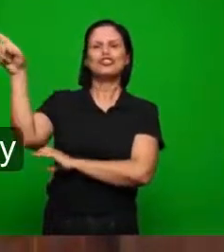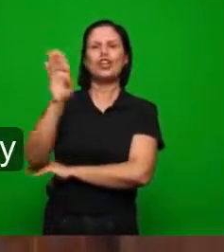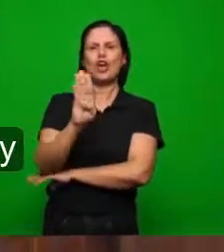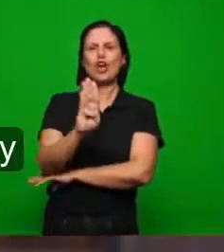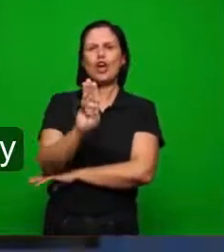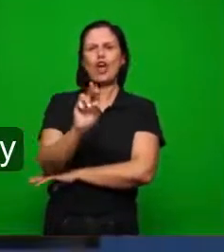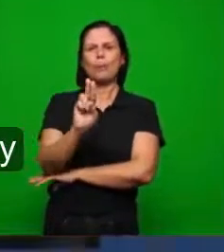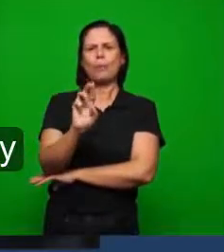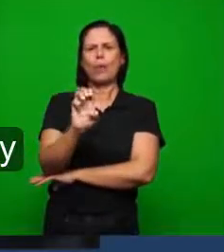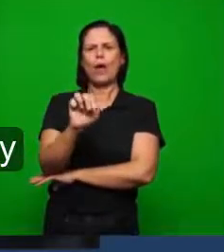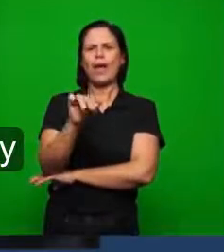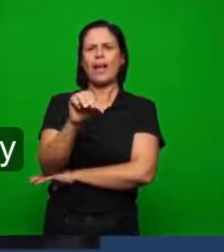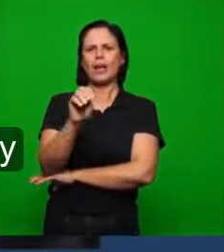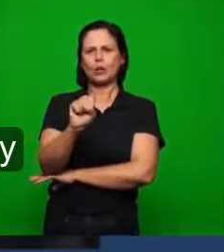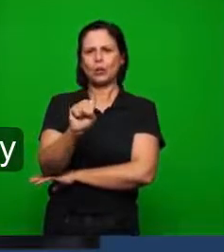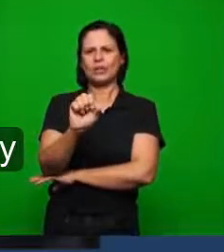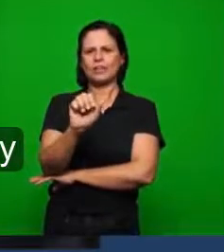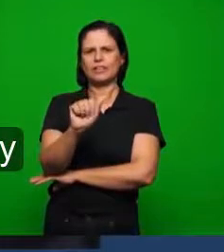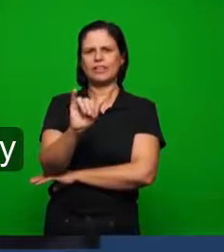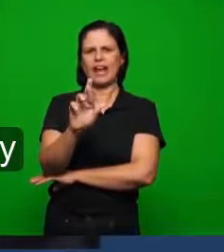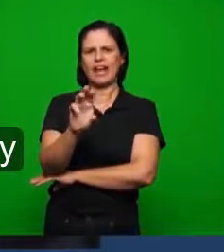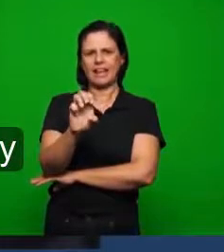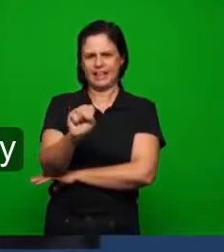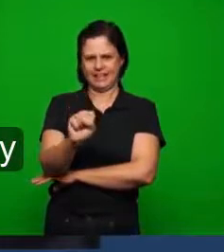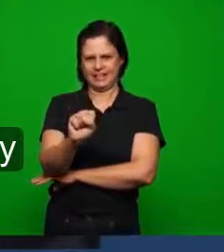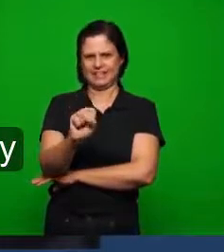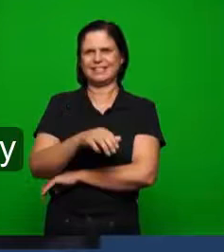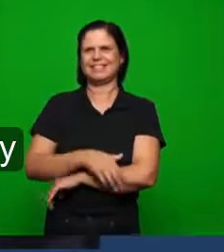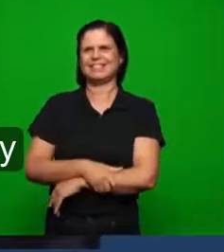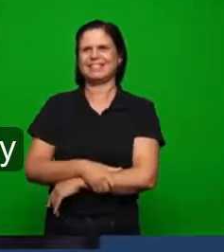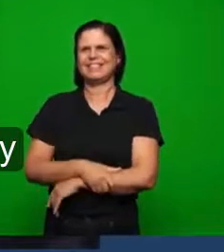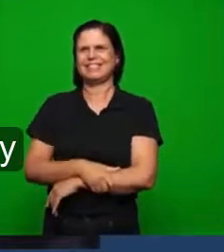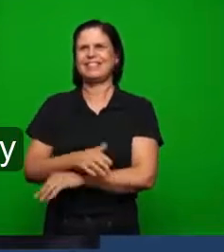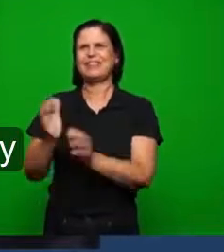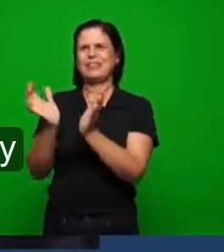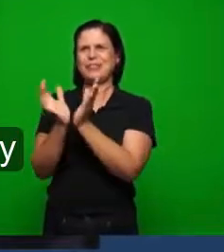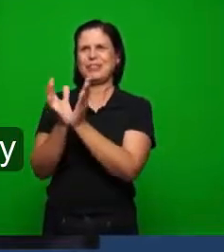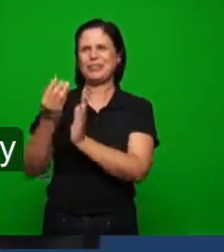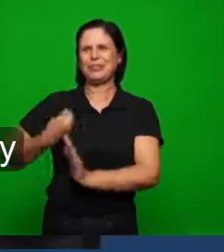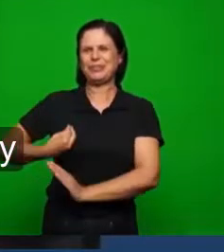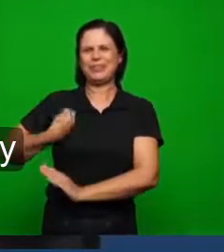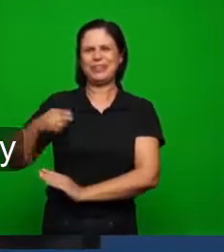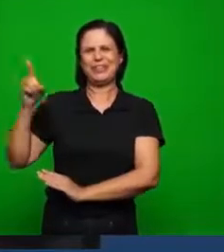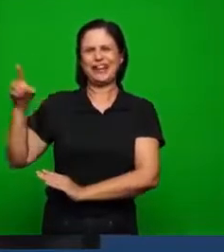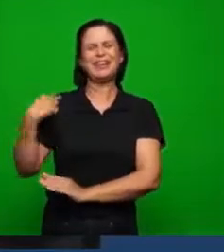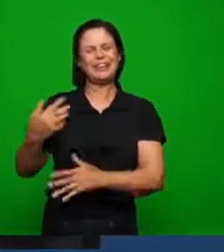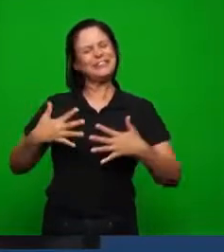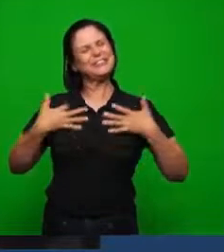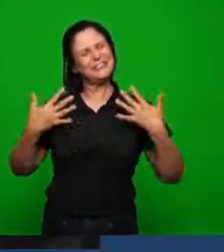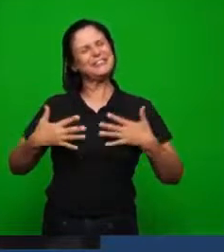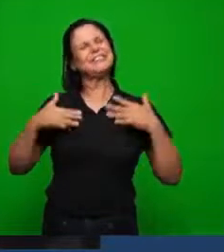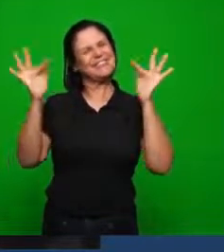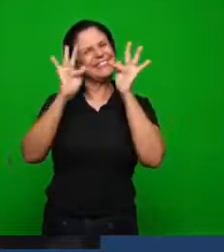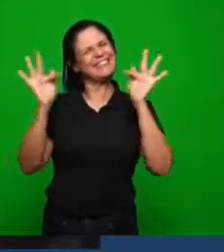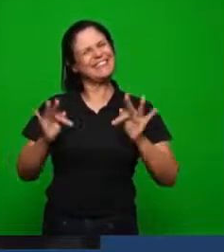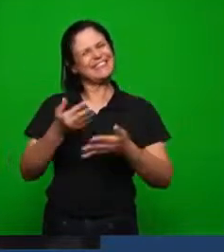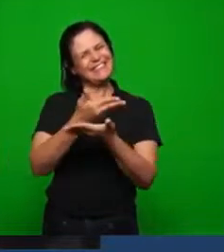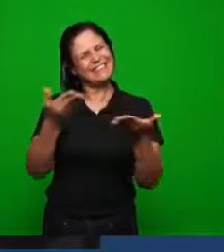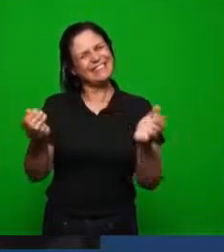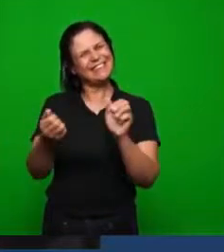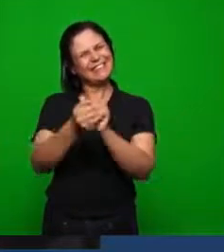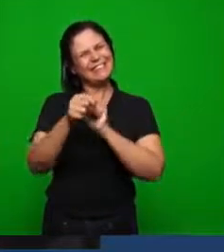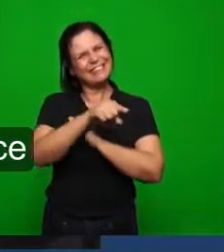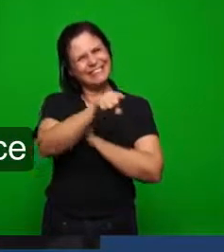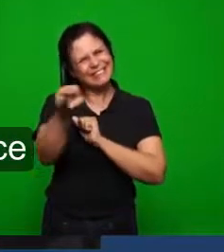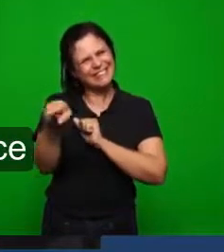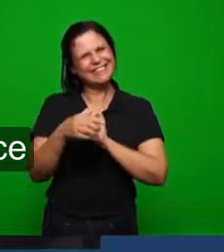Aires, um grupo está lá conosco, e nós temos muita alegria e felicidade em estar com